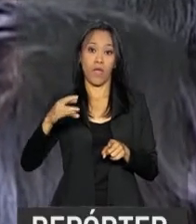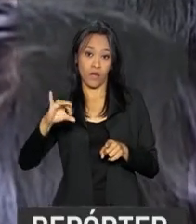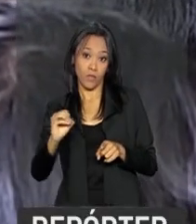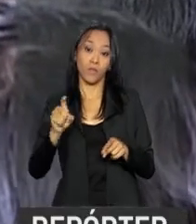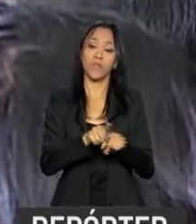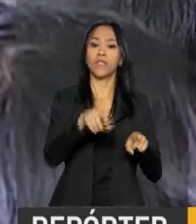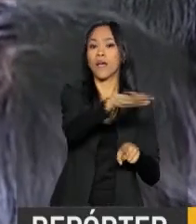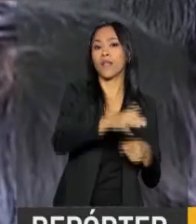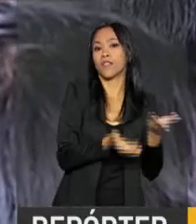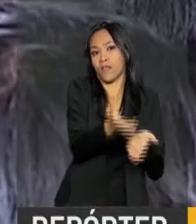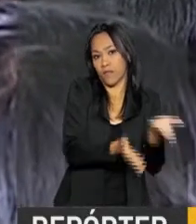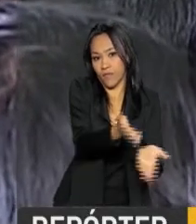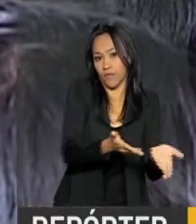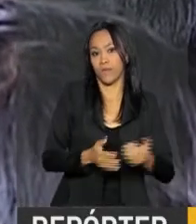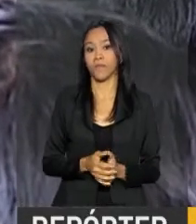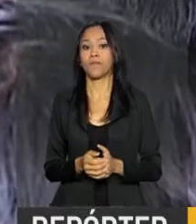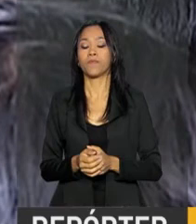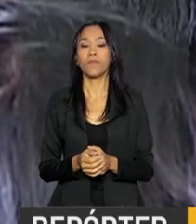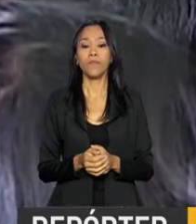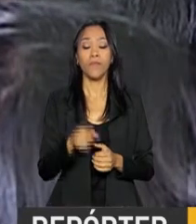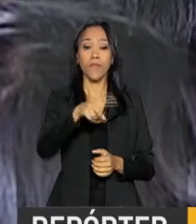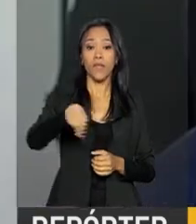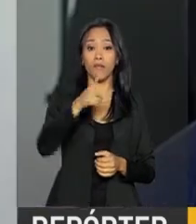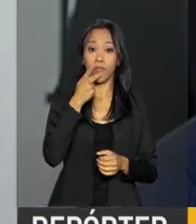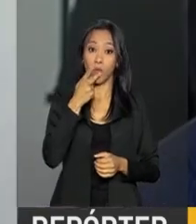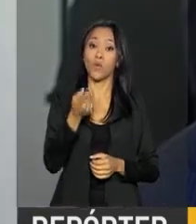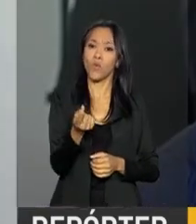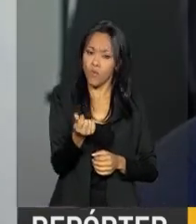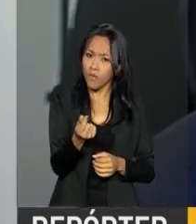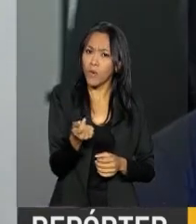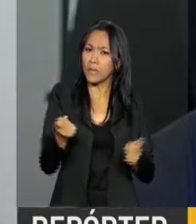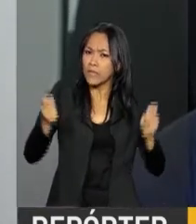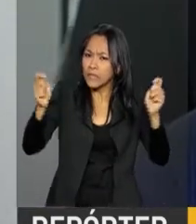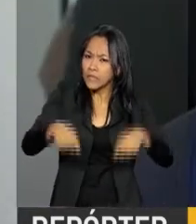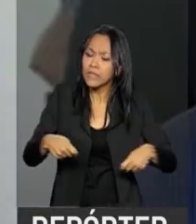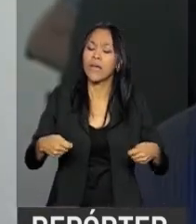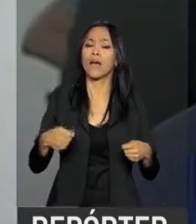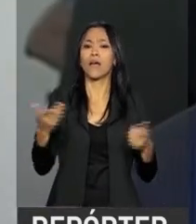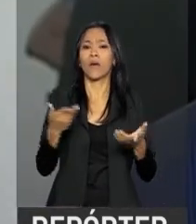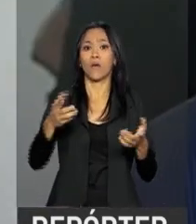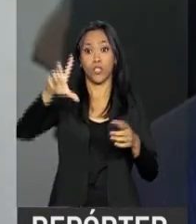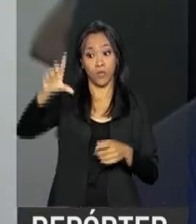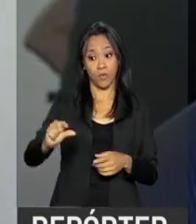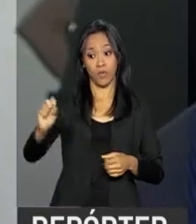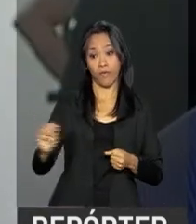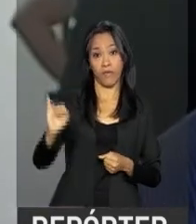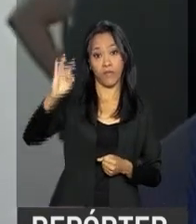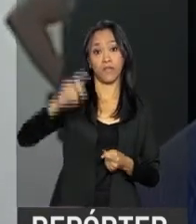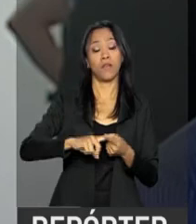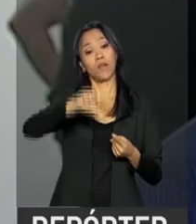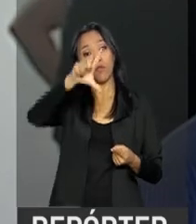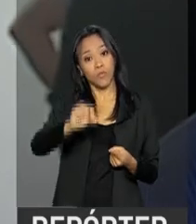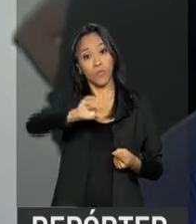da intenção do crédito a um custo de sente compatível agora com a queda da inflação à queda das taxas de